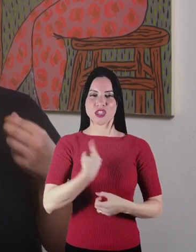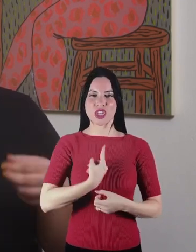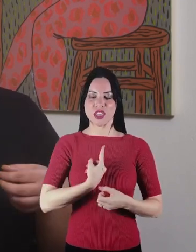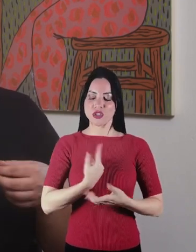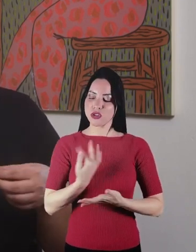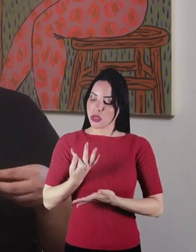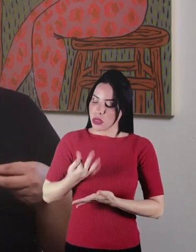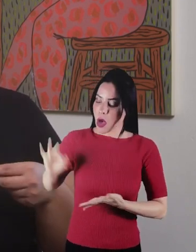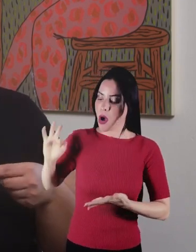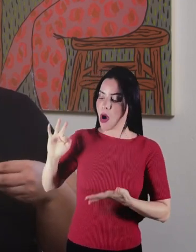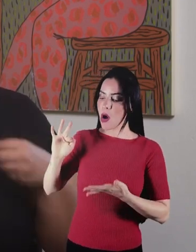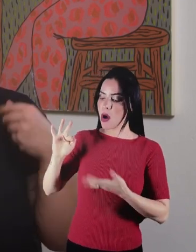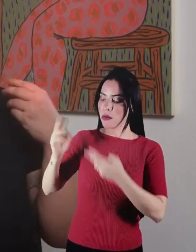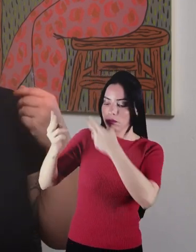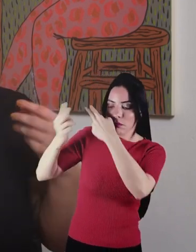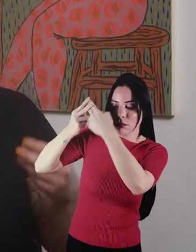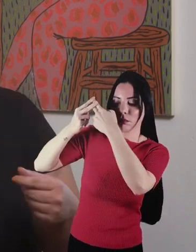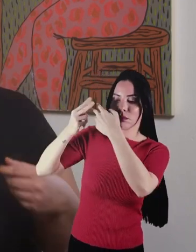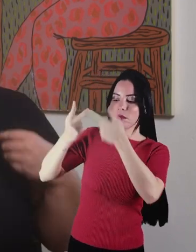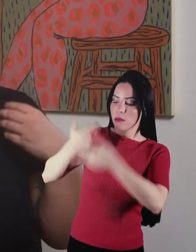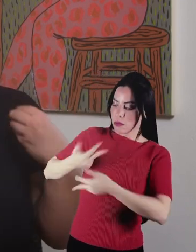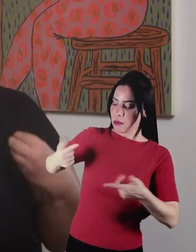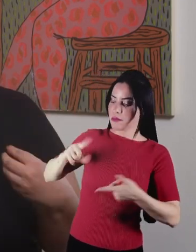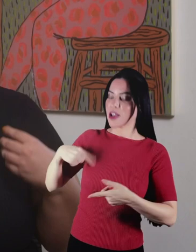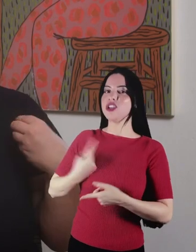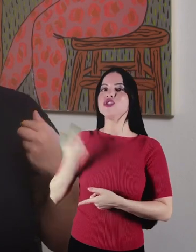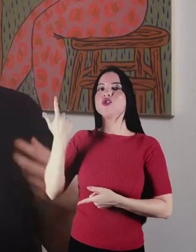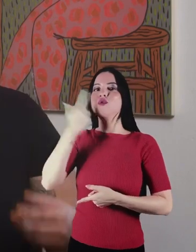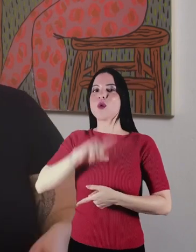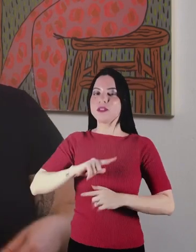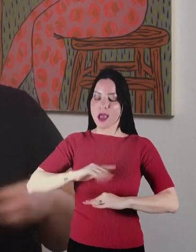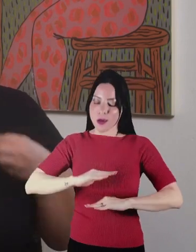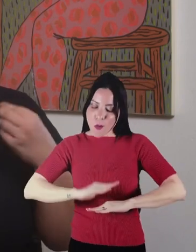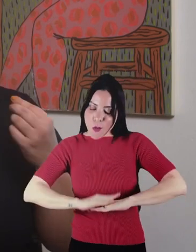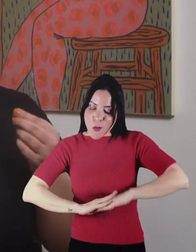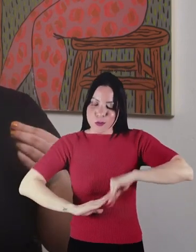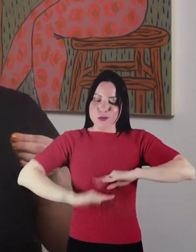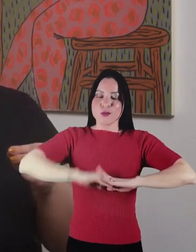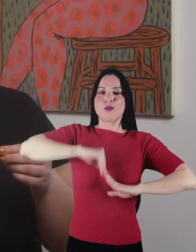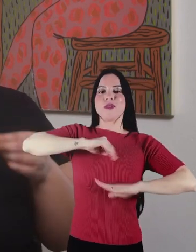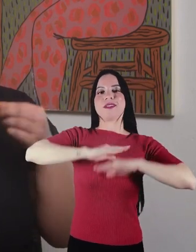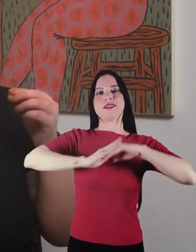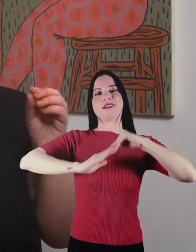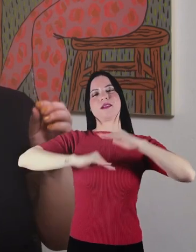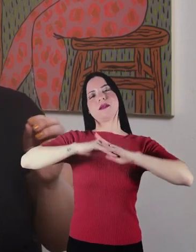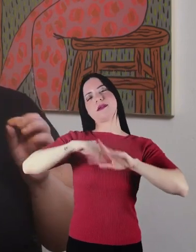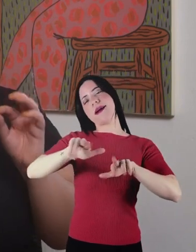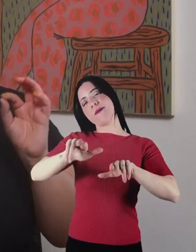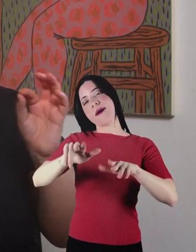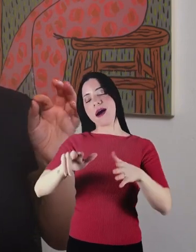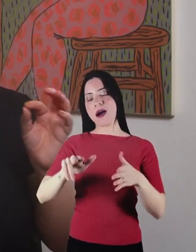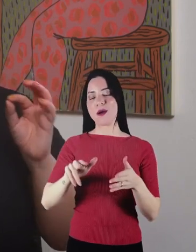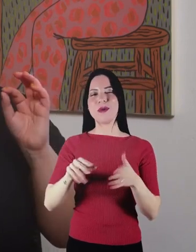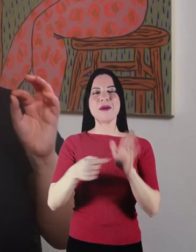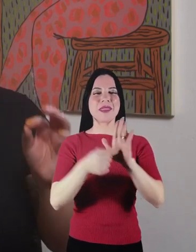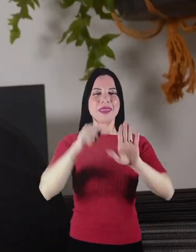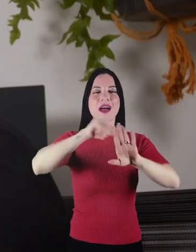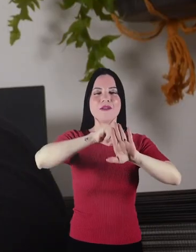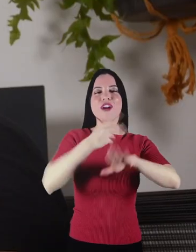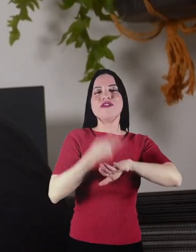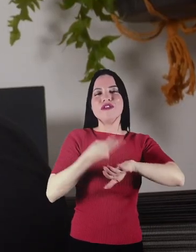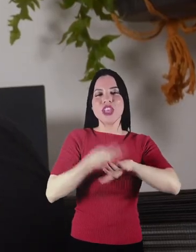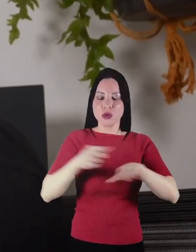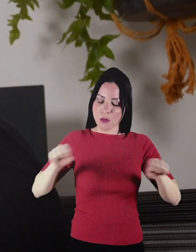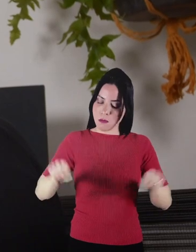dói, a gente consegue ir reconstituindo a gente mesmo, né? É como se a gente fosse colando os pedacinhos, os caquinhos que